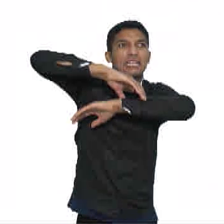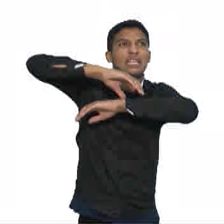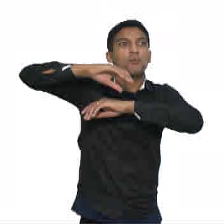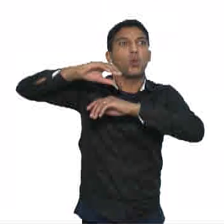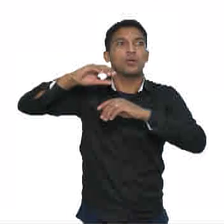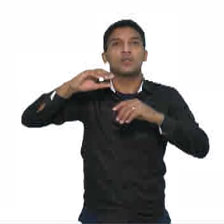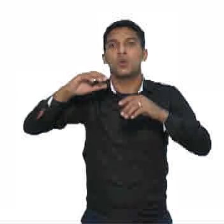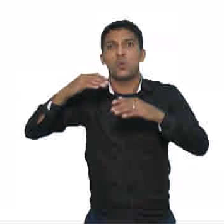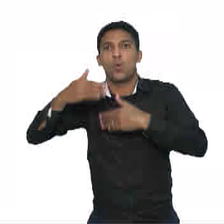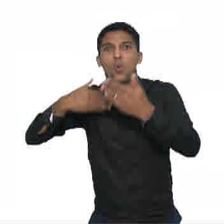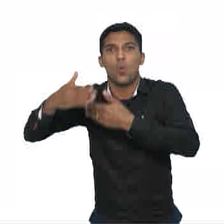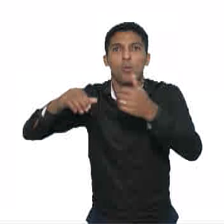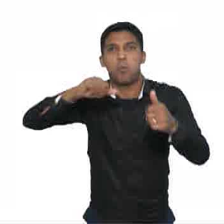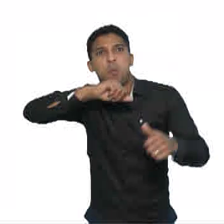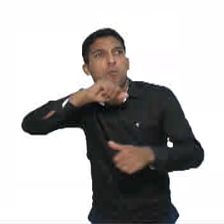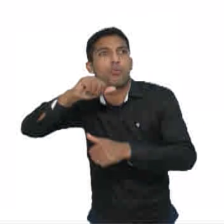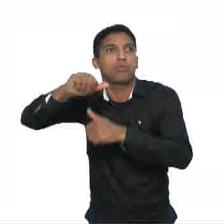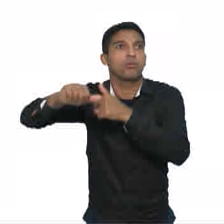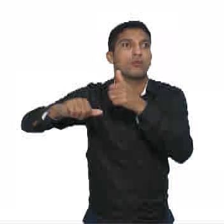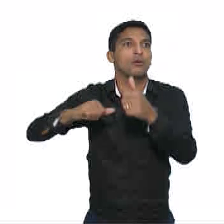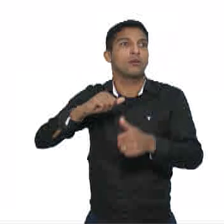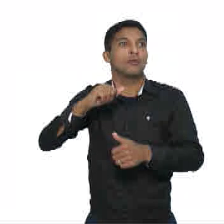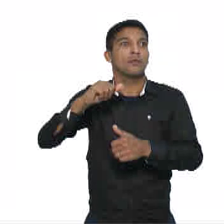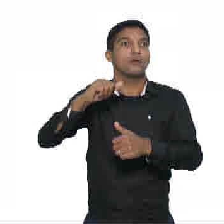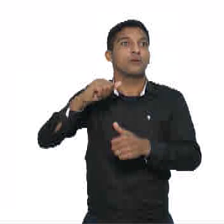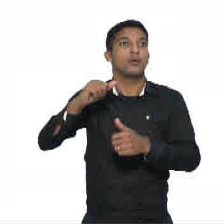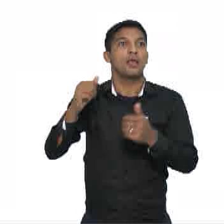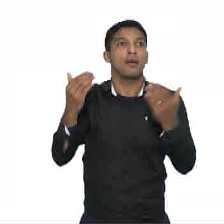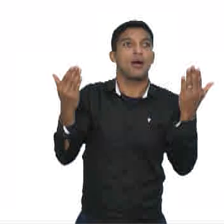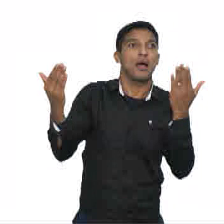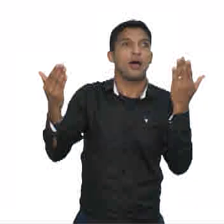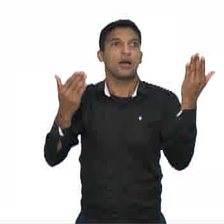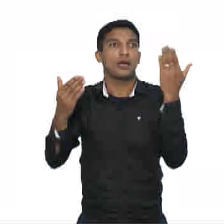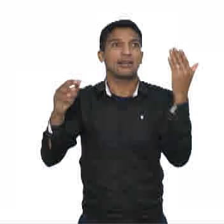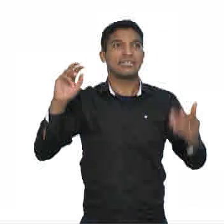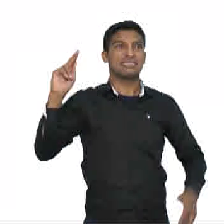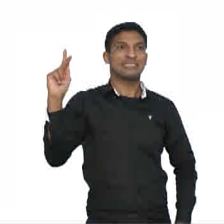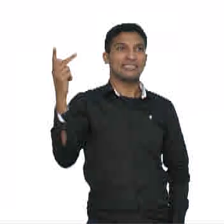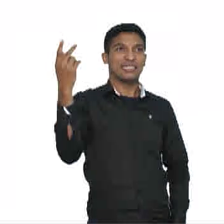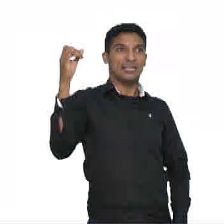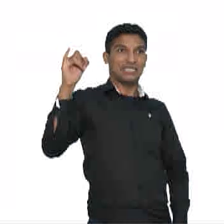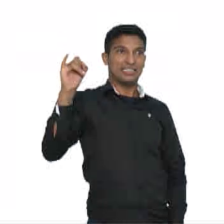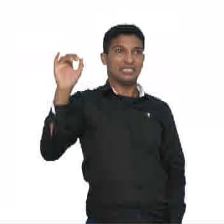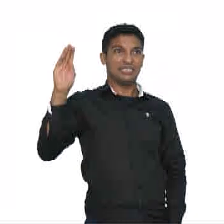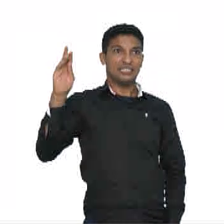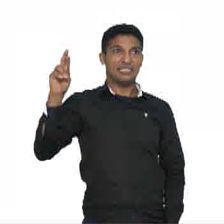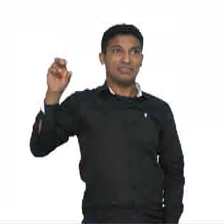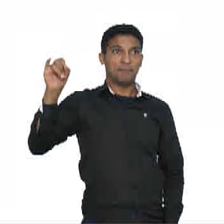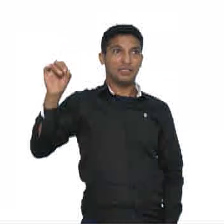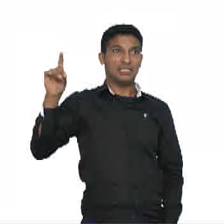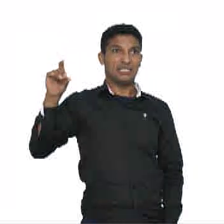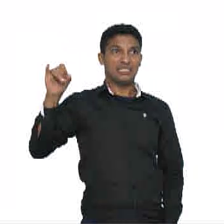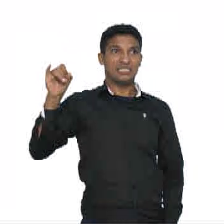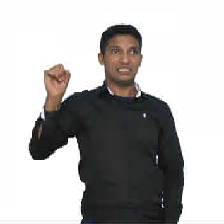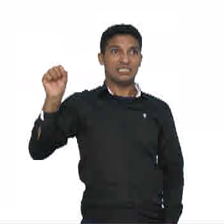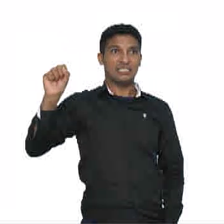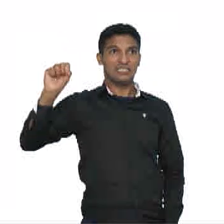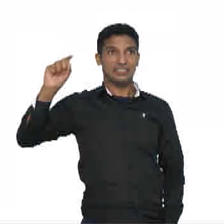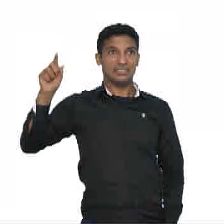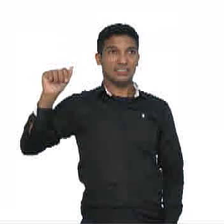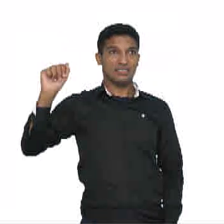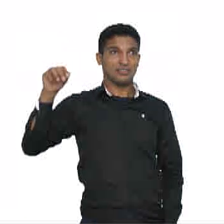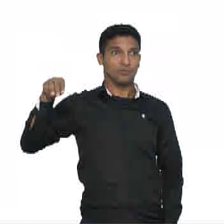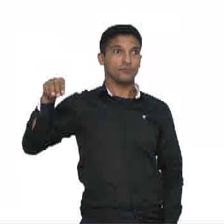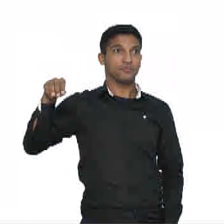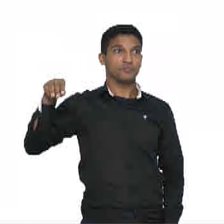Além disso, podem ser encontradas facilmente no mesmo ambiente. Um exemplo claro pode ser observado com o milho, espécie